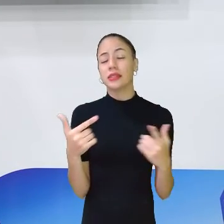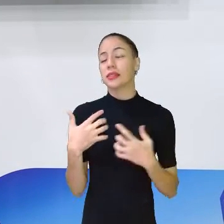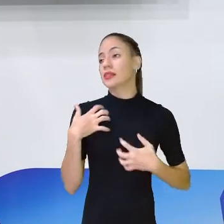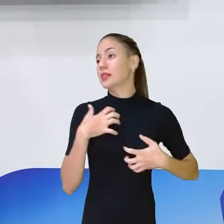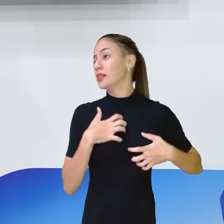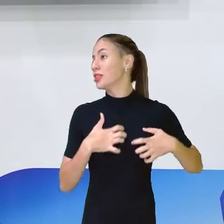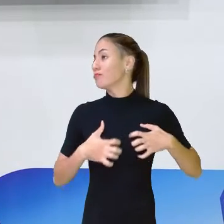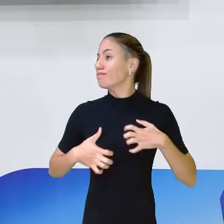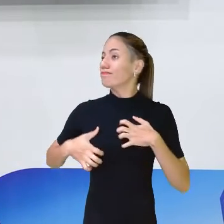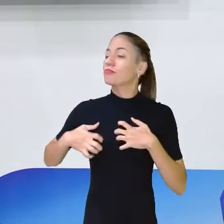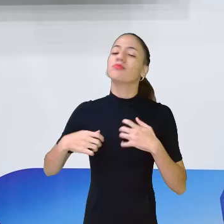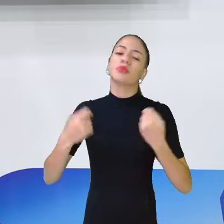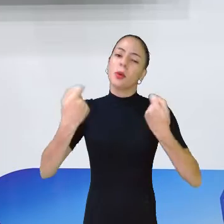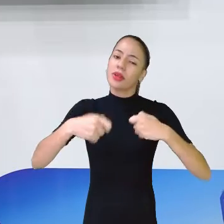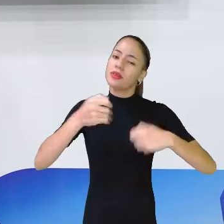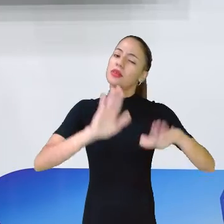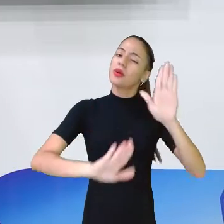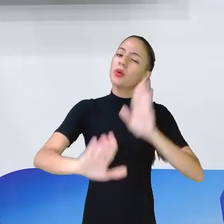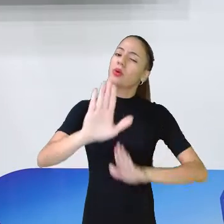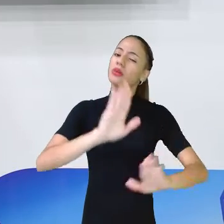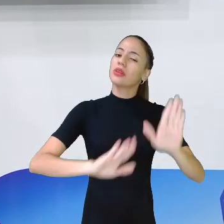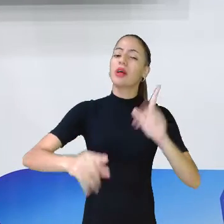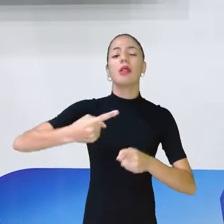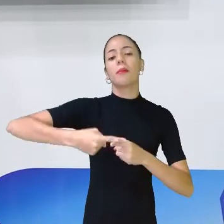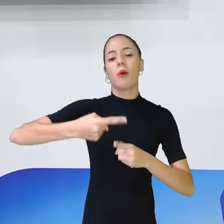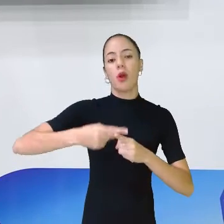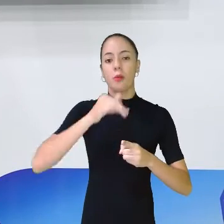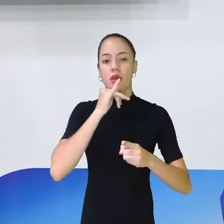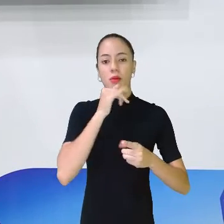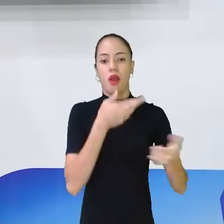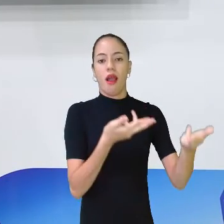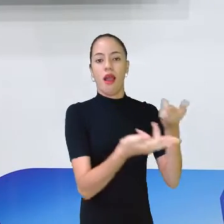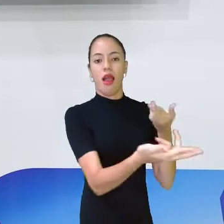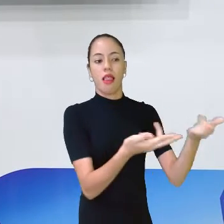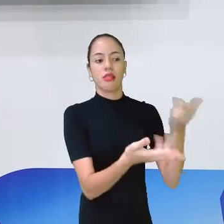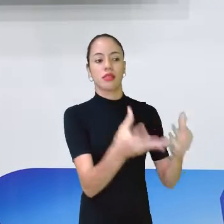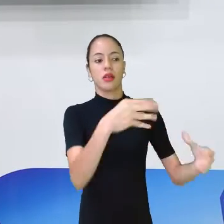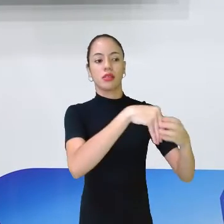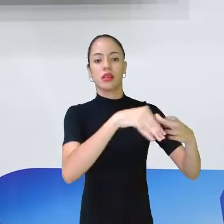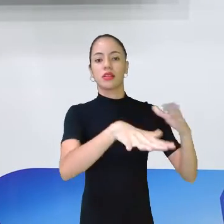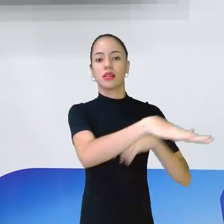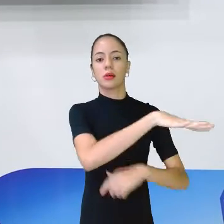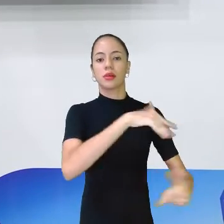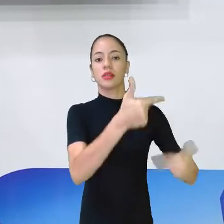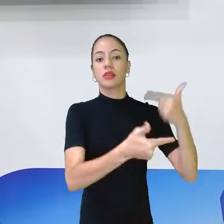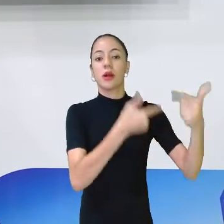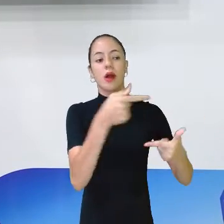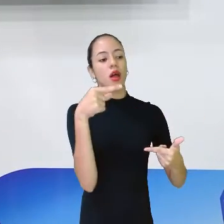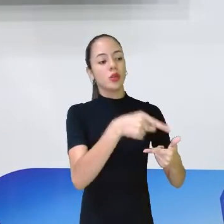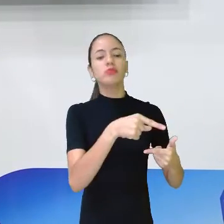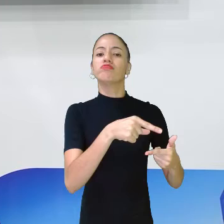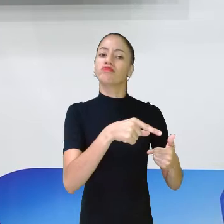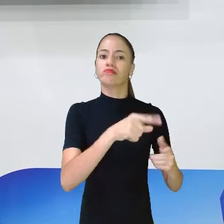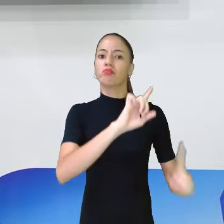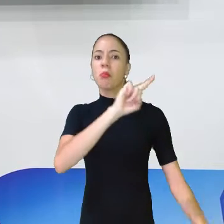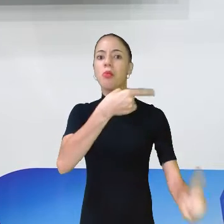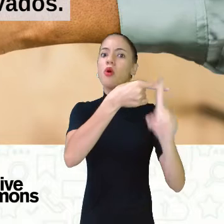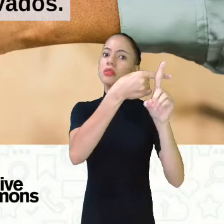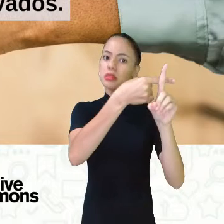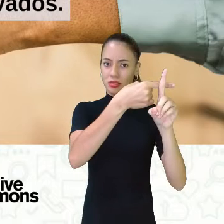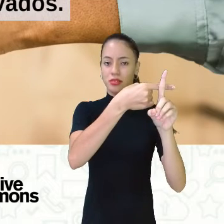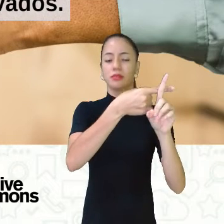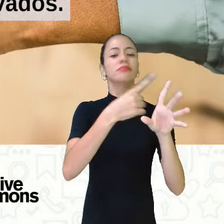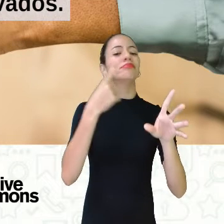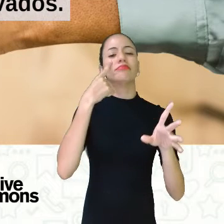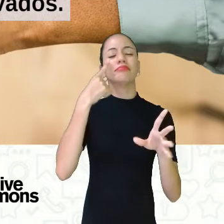gente tem que ter cuidado com isso para que as relações interpessoais sejam feitas de uma forma agradável. E para isso, ó, a gente tem que fazer o